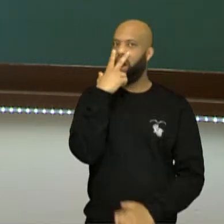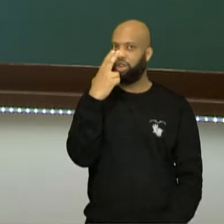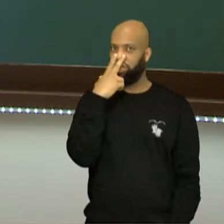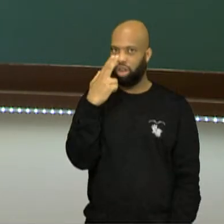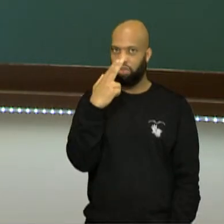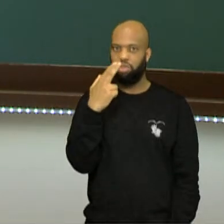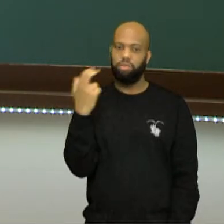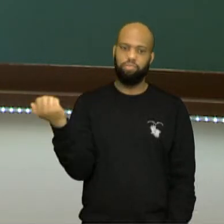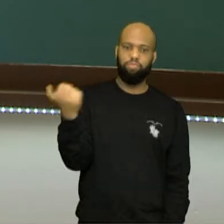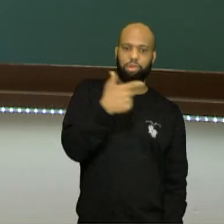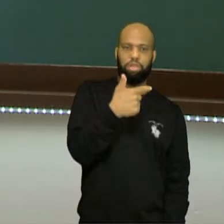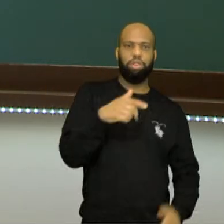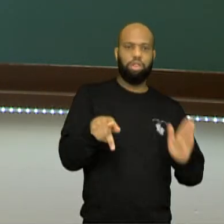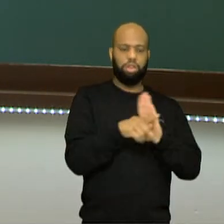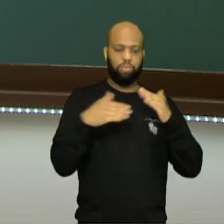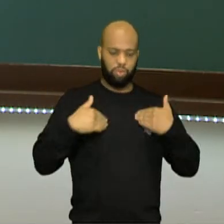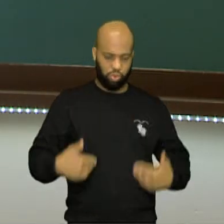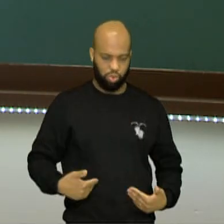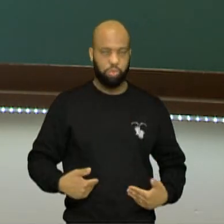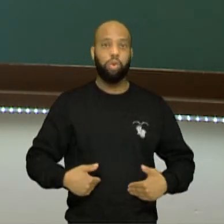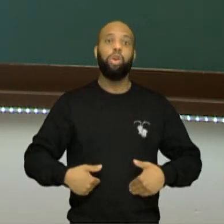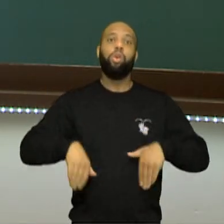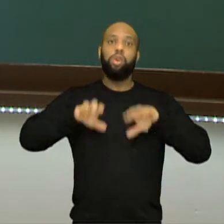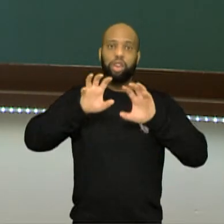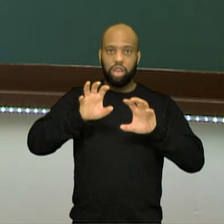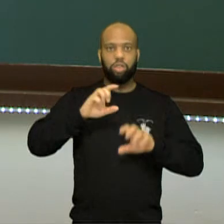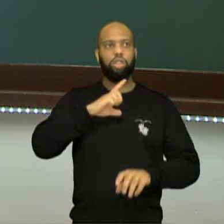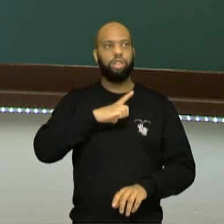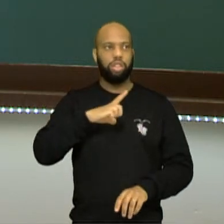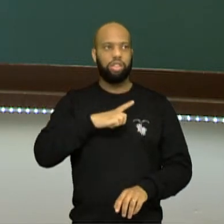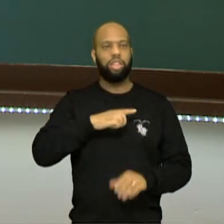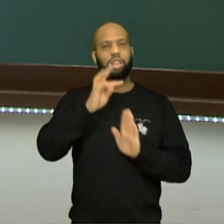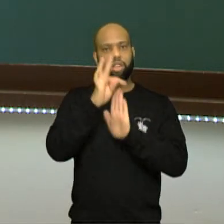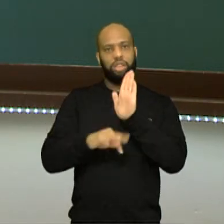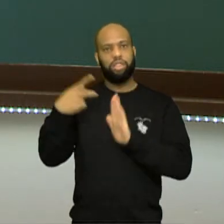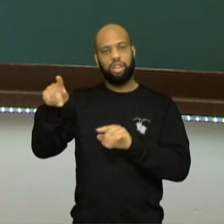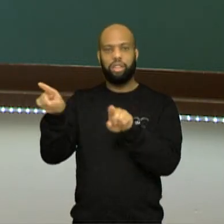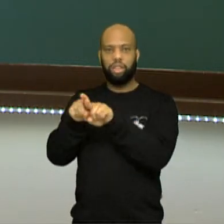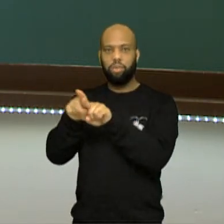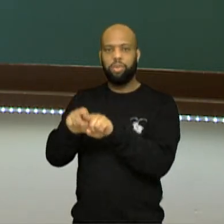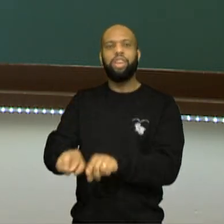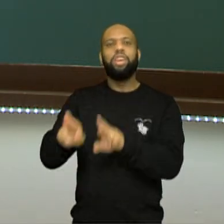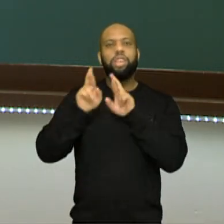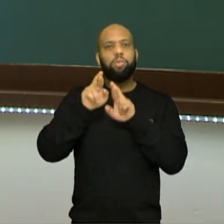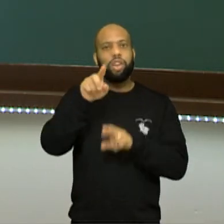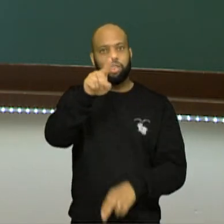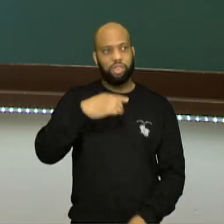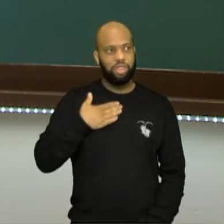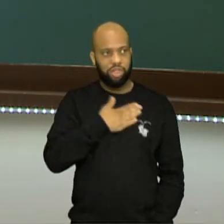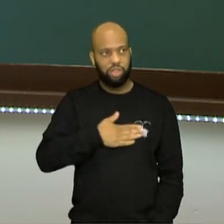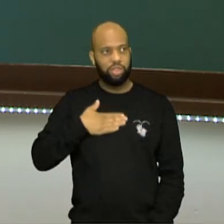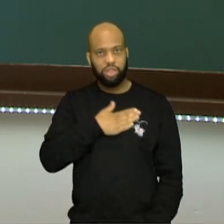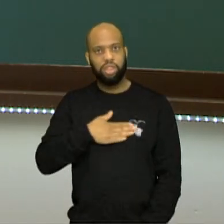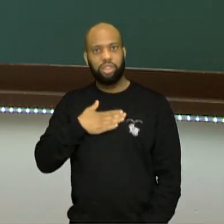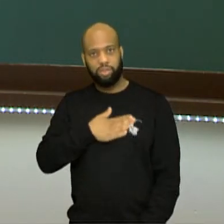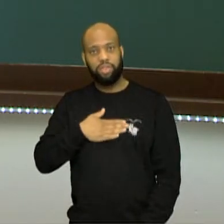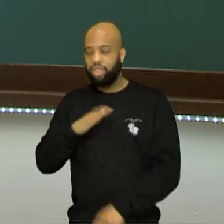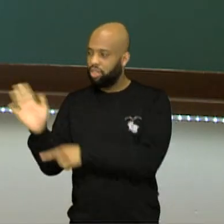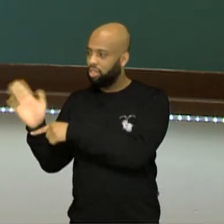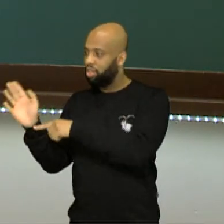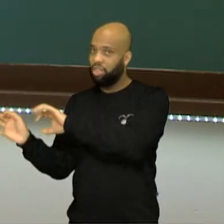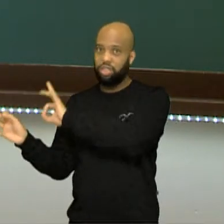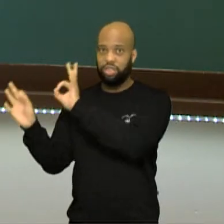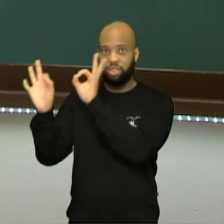relação ao próprio corpo. Isso se expressa já no seu texto. Espero que vocês tenham gostado, então,